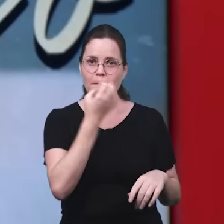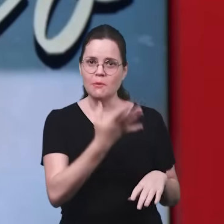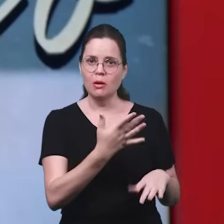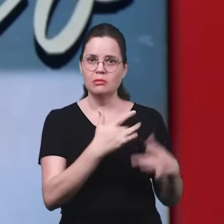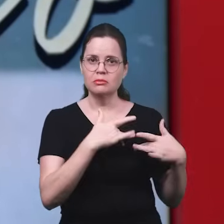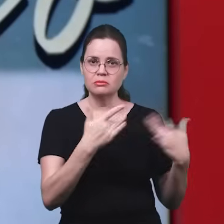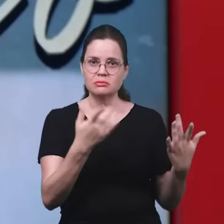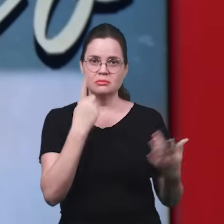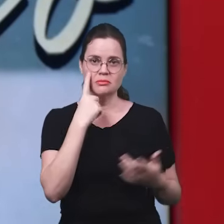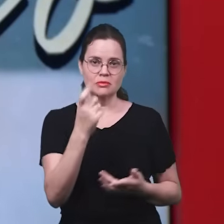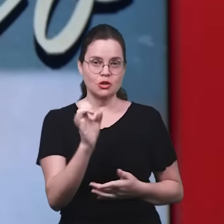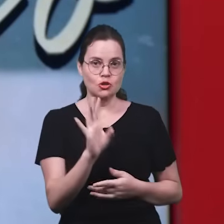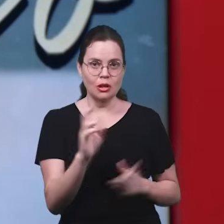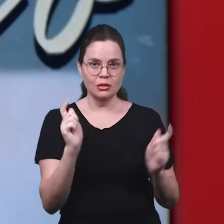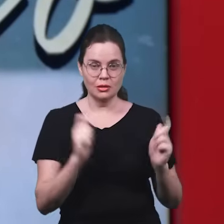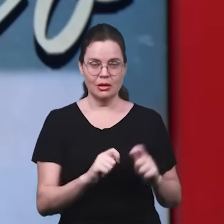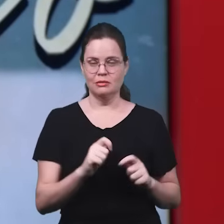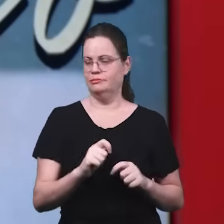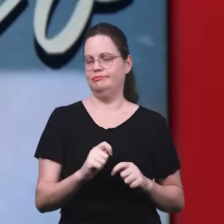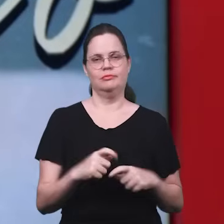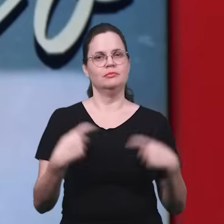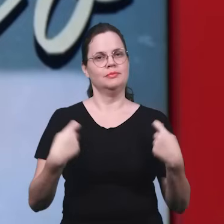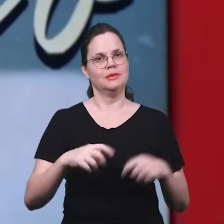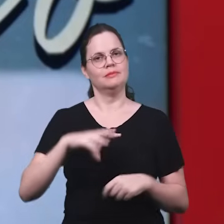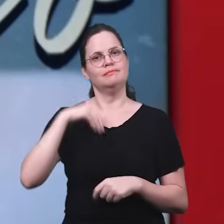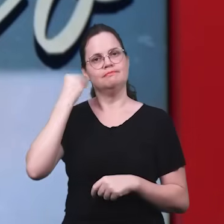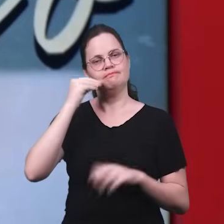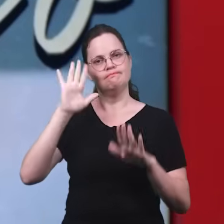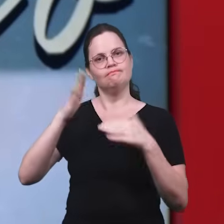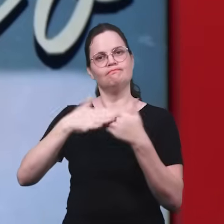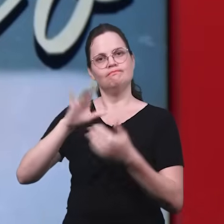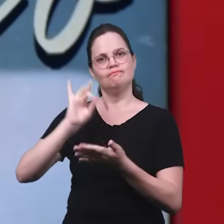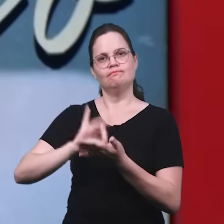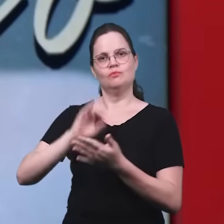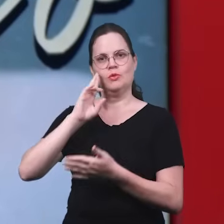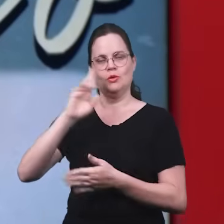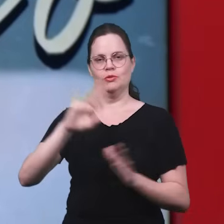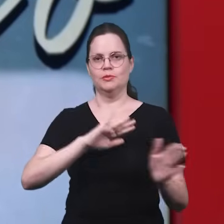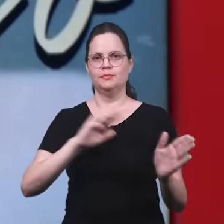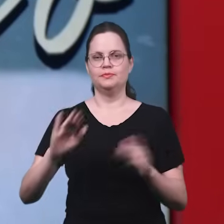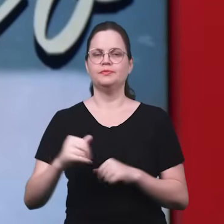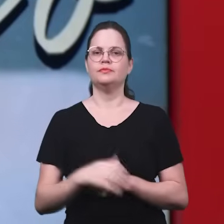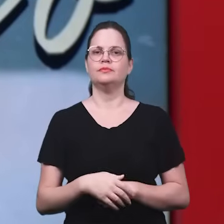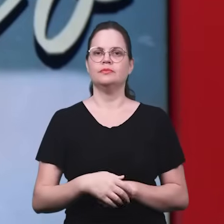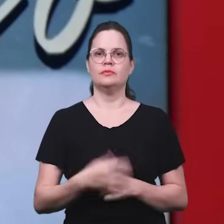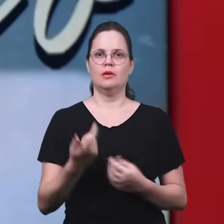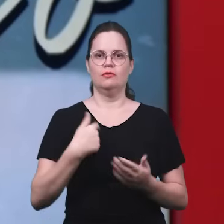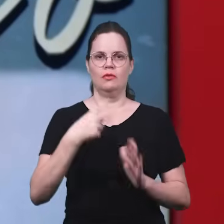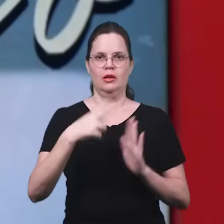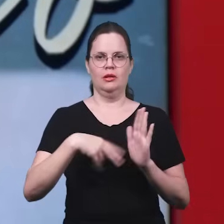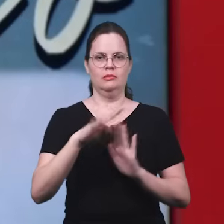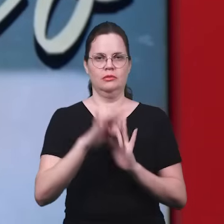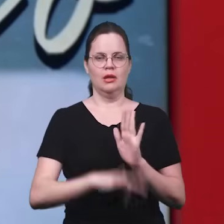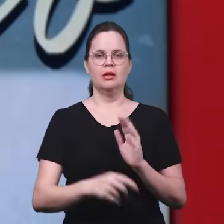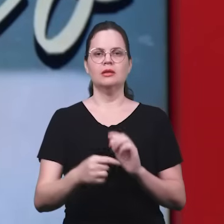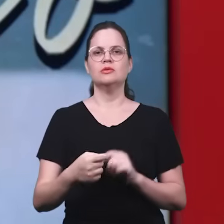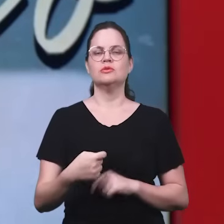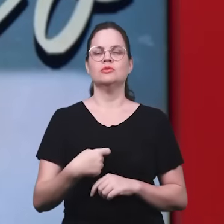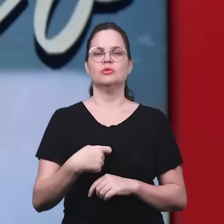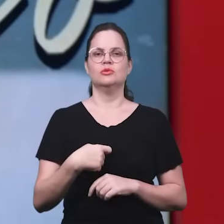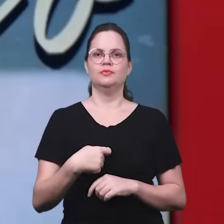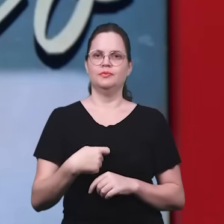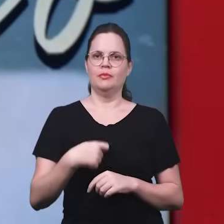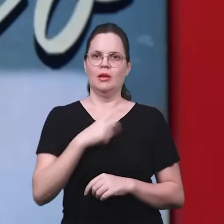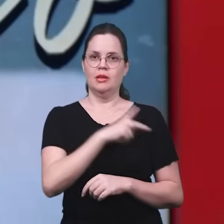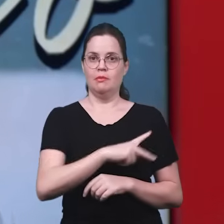salvação. E nós queremos encerrar deixando aqui uma palavra do apóstolo Paulo. Paulo, que era um homem extraordinário, né?